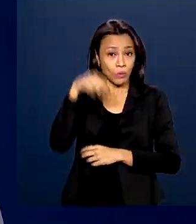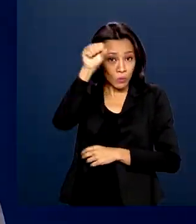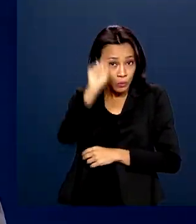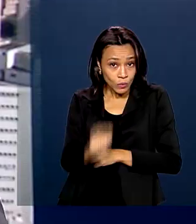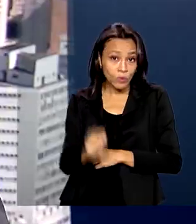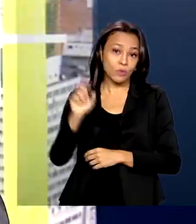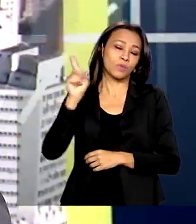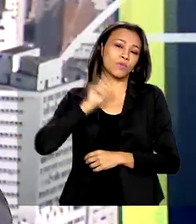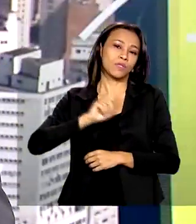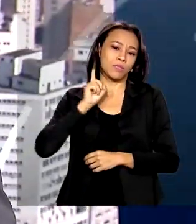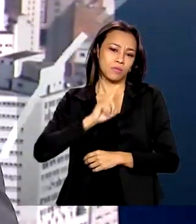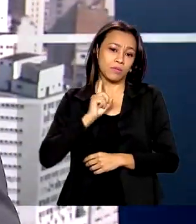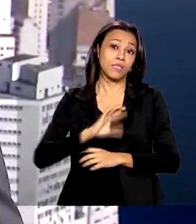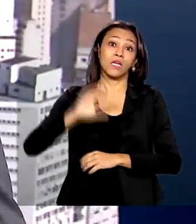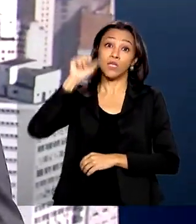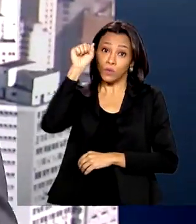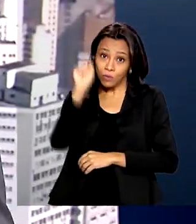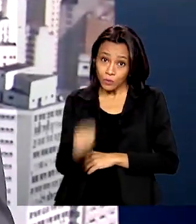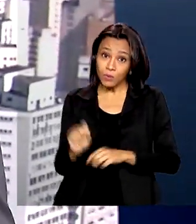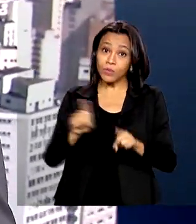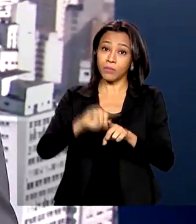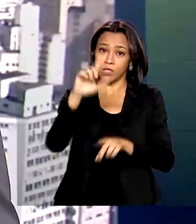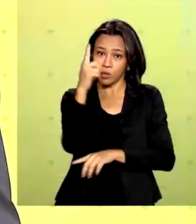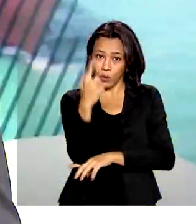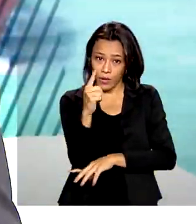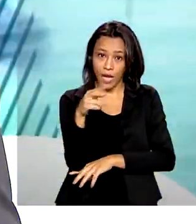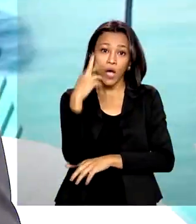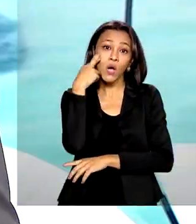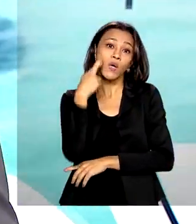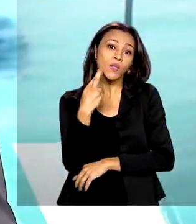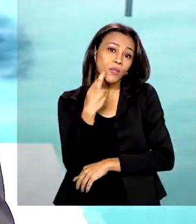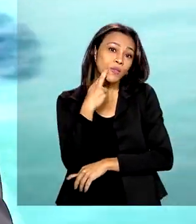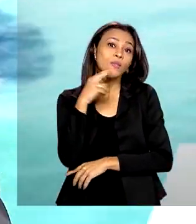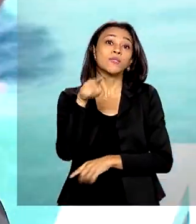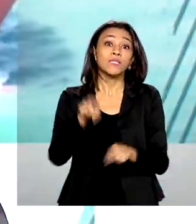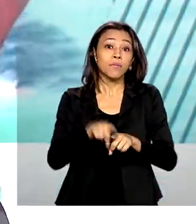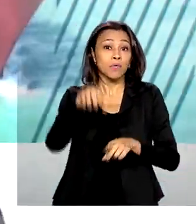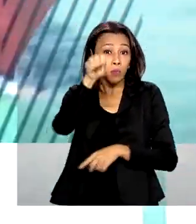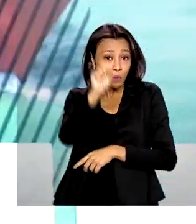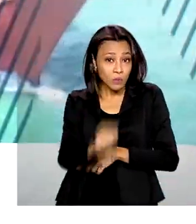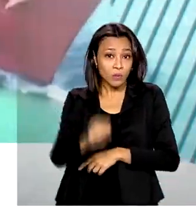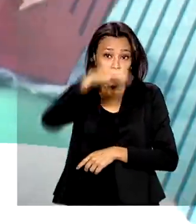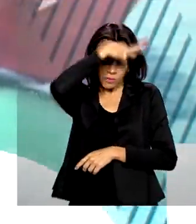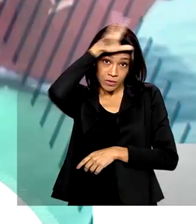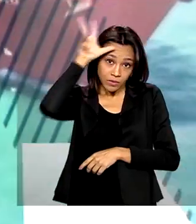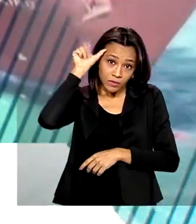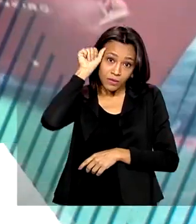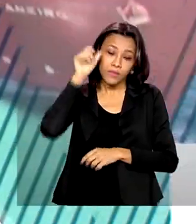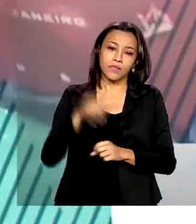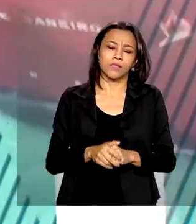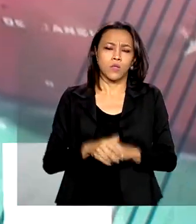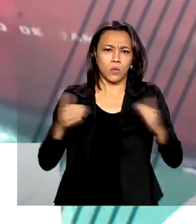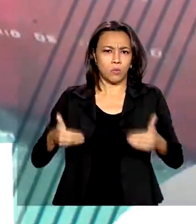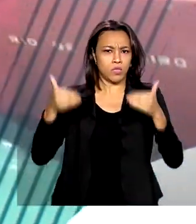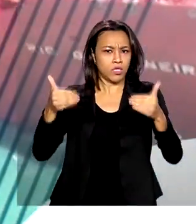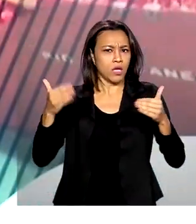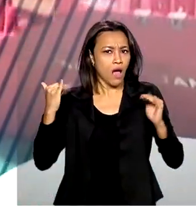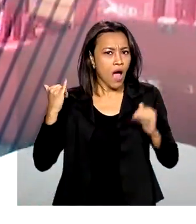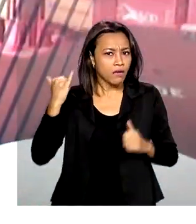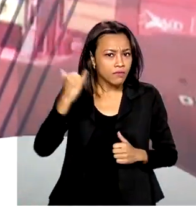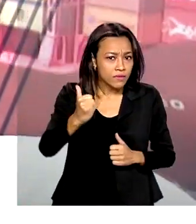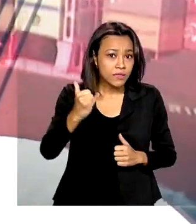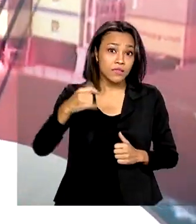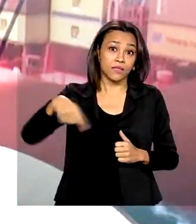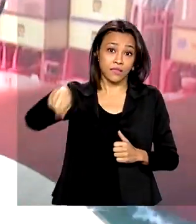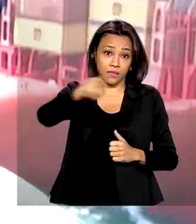gerais mato grosso sul de goiás rondônia acre e sul do amazonas o ministério alerta para que a